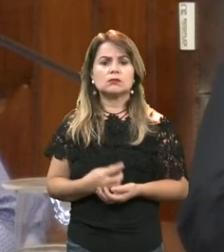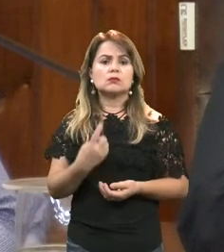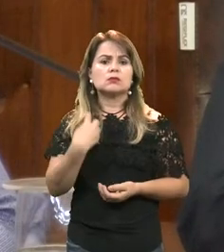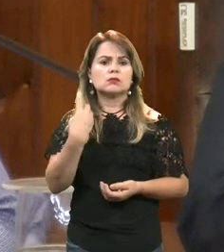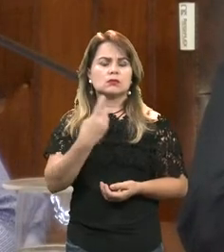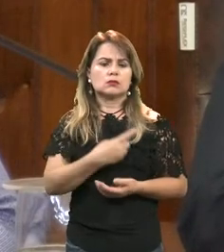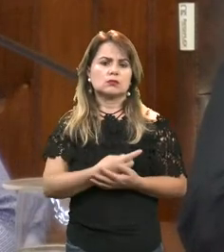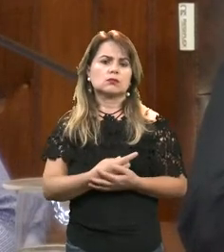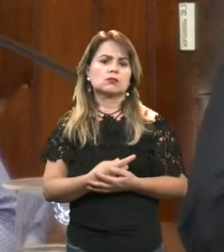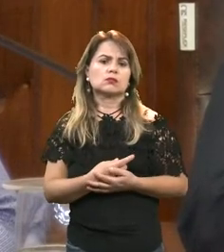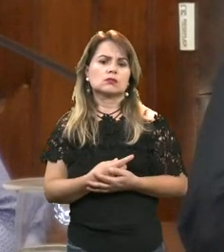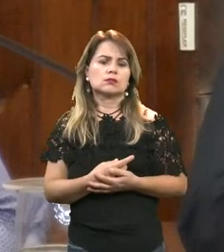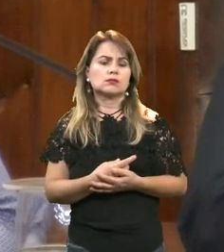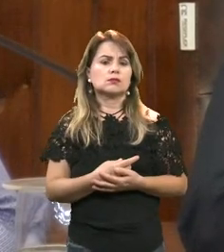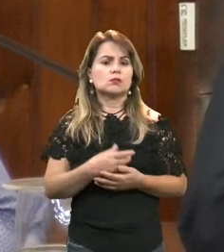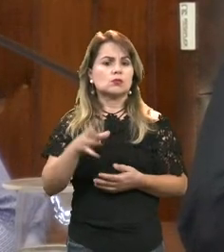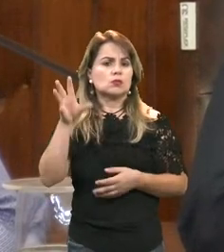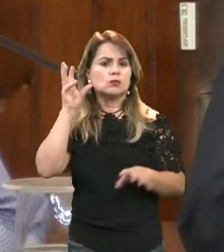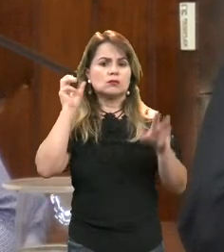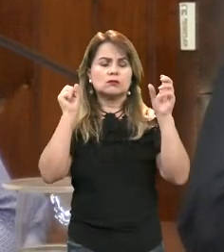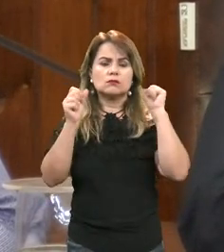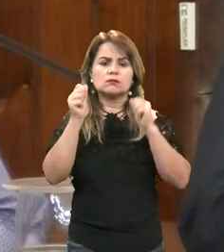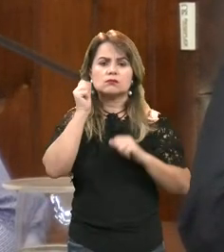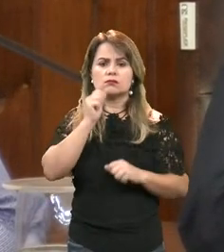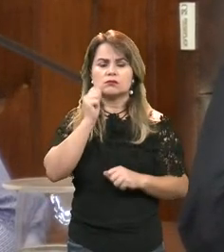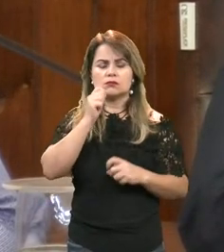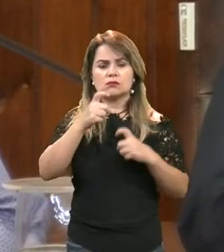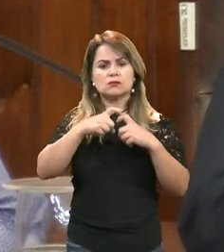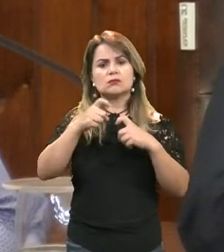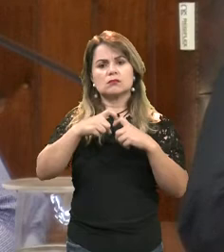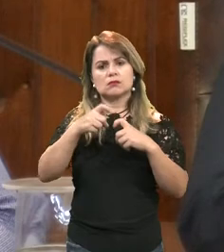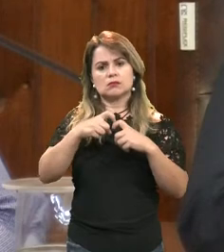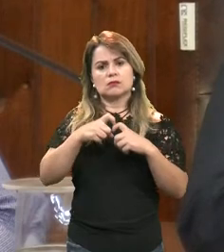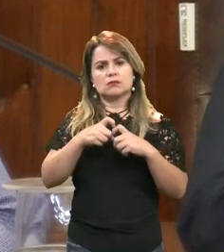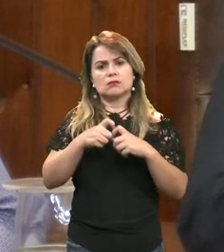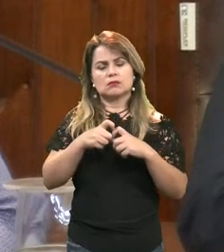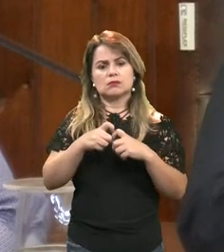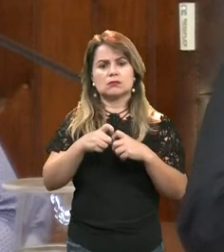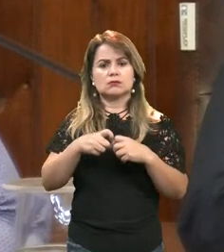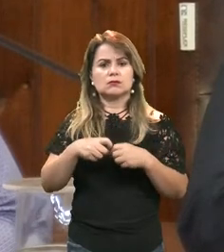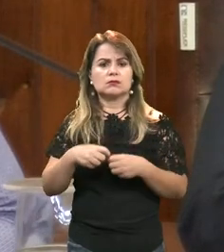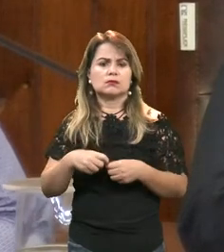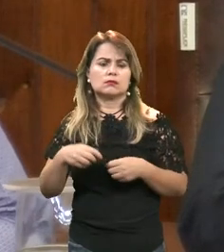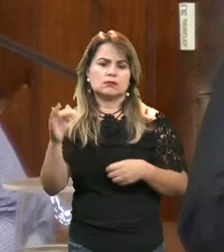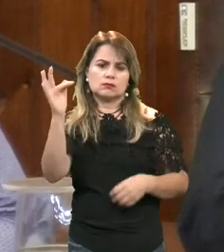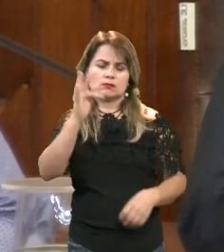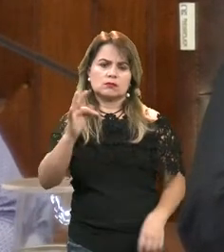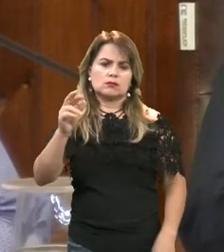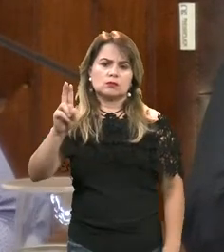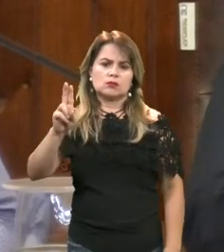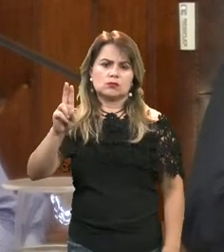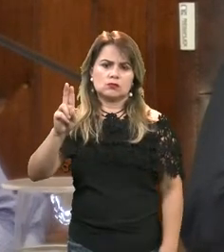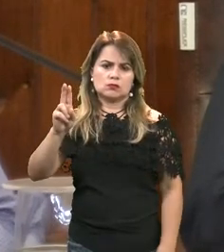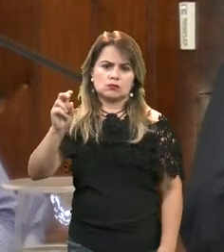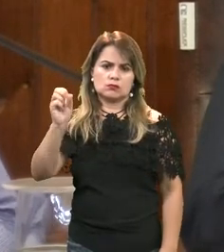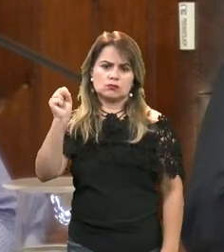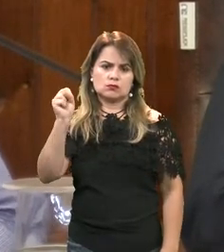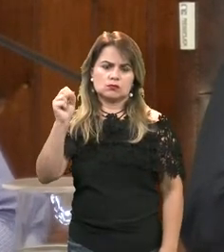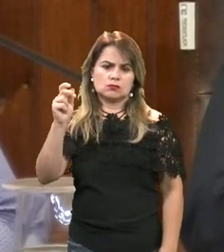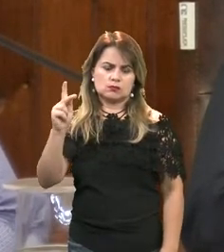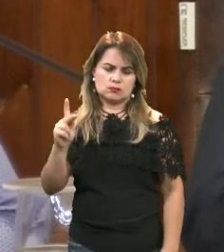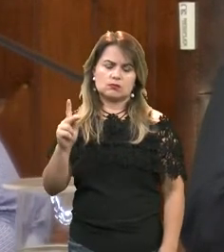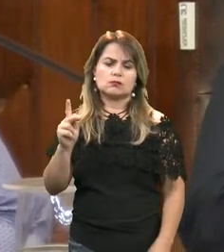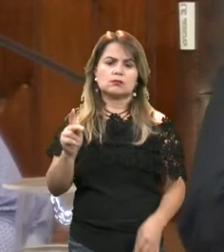Ouvimos a doutora Caroline Marrone Cremonês, da USP, que falou sobre a farmacologia da cannabis medicinal